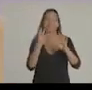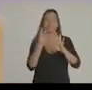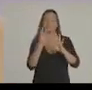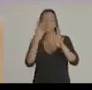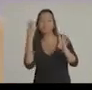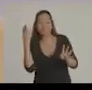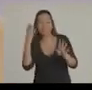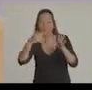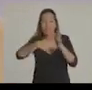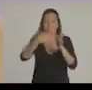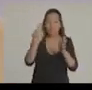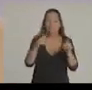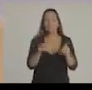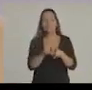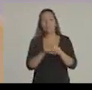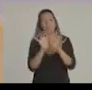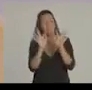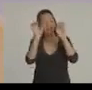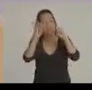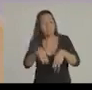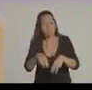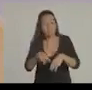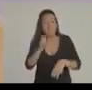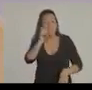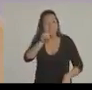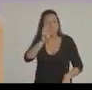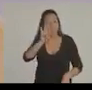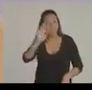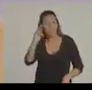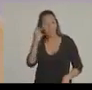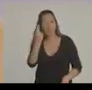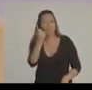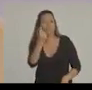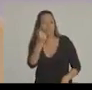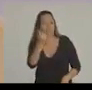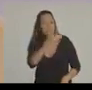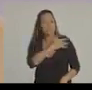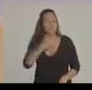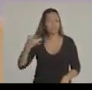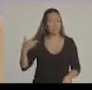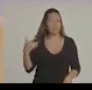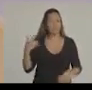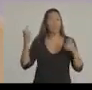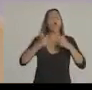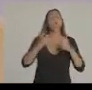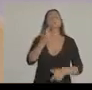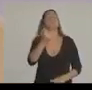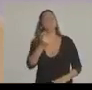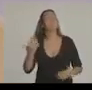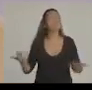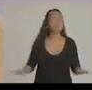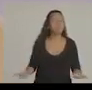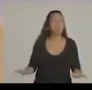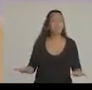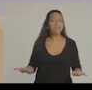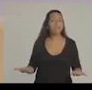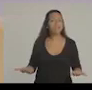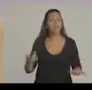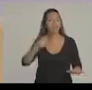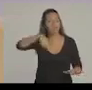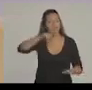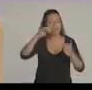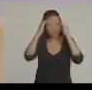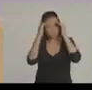para acabar com as filas das cirurgias. O dinheiro da saúde não é pouco, 5 bilhões. Para onde foi esse dinheiro? Sem corrupção e